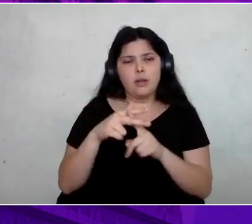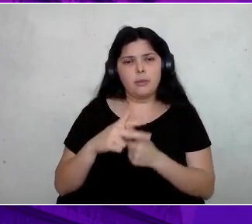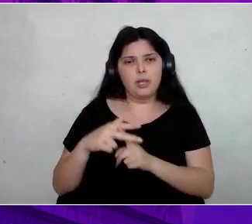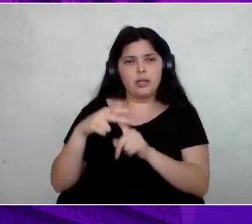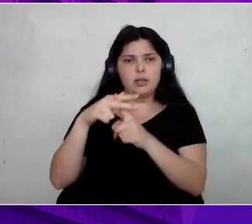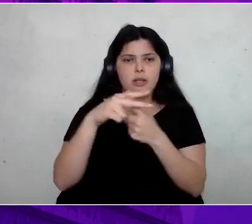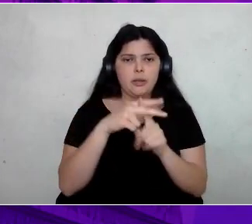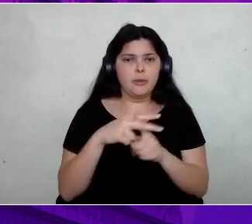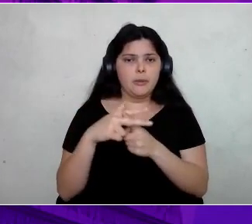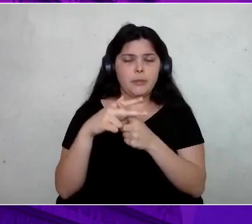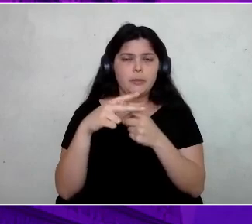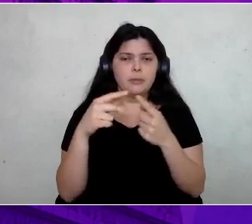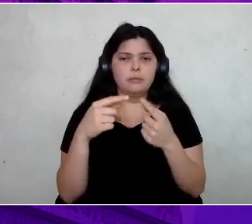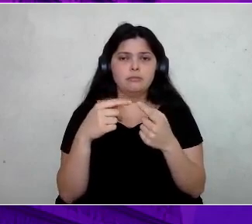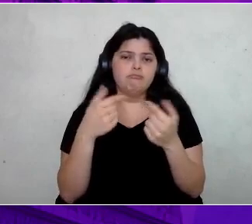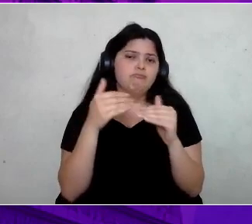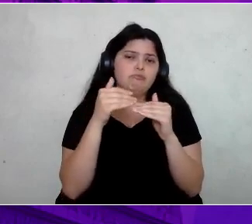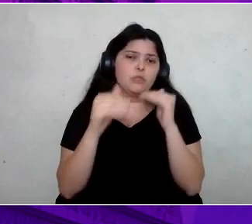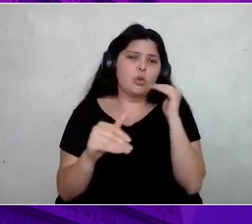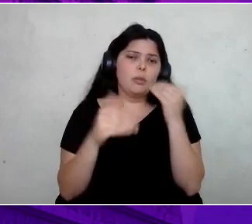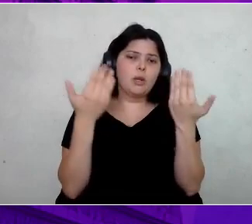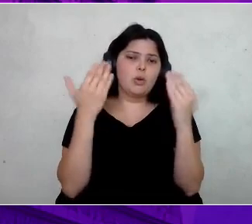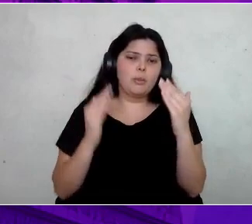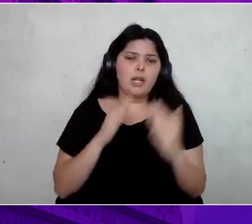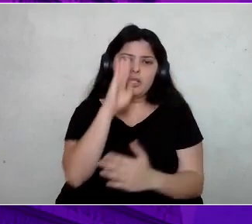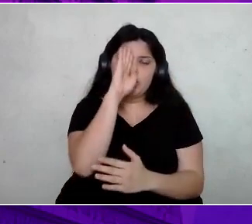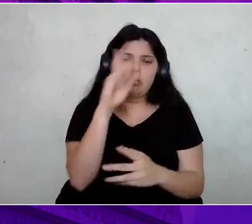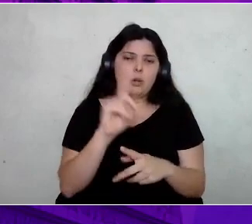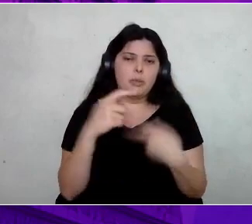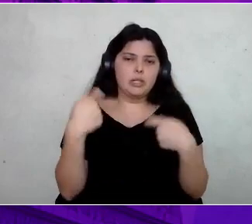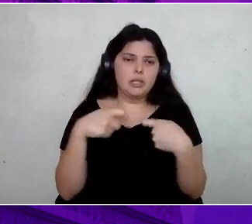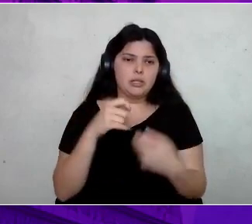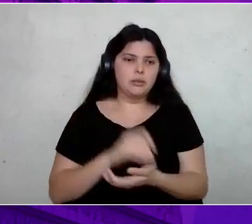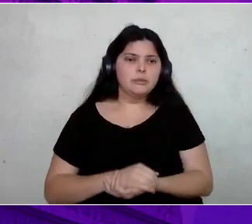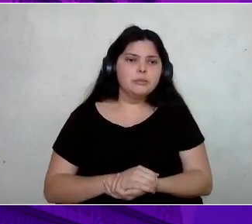não faz sentido comparar diretamente.